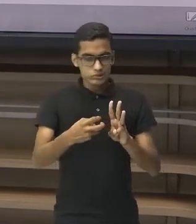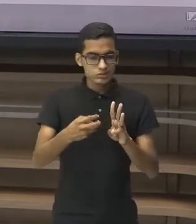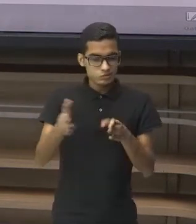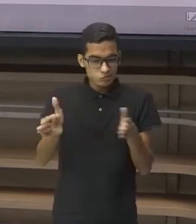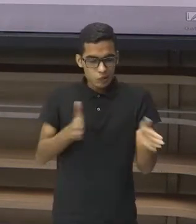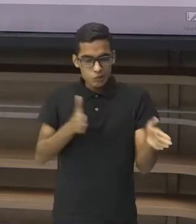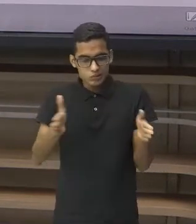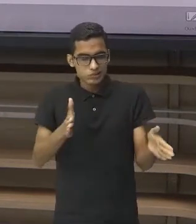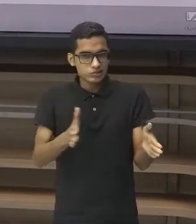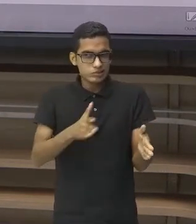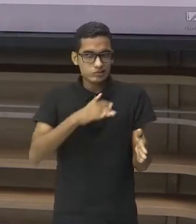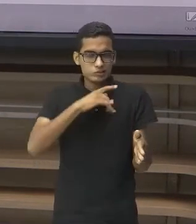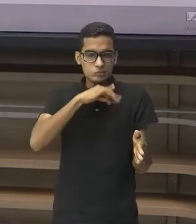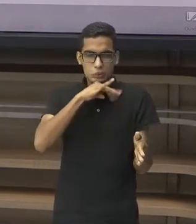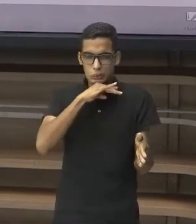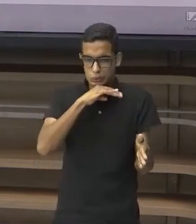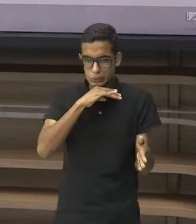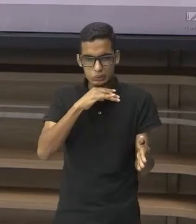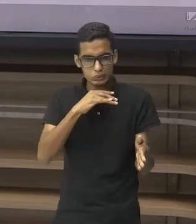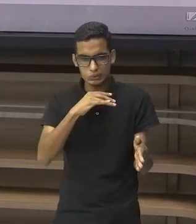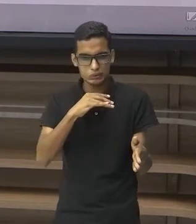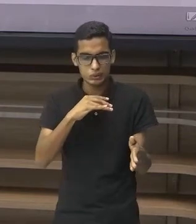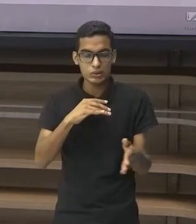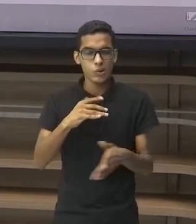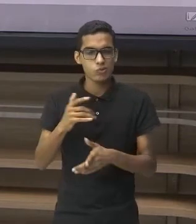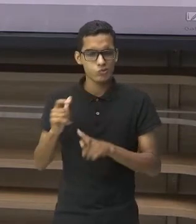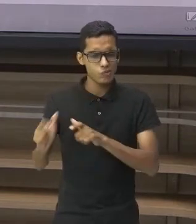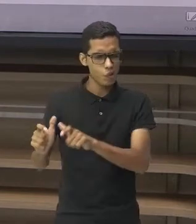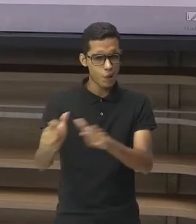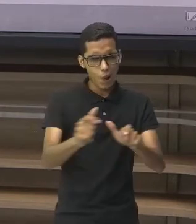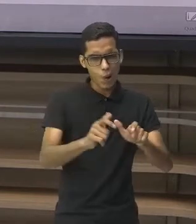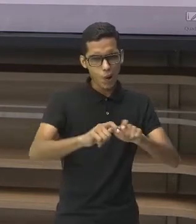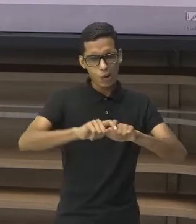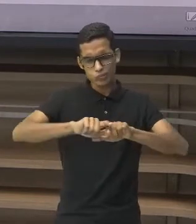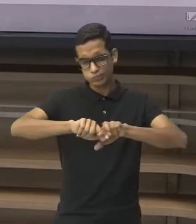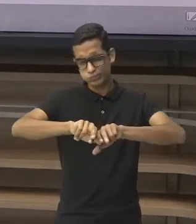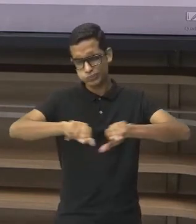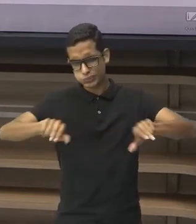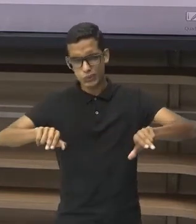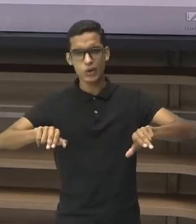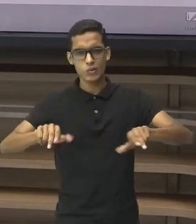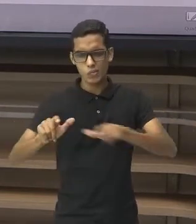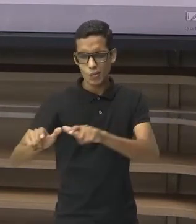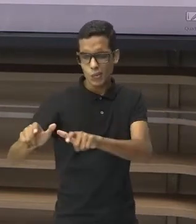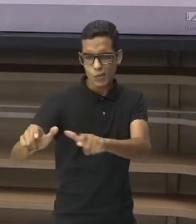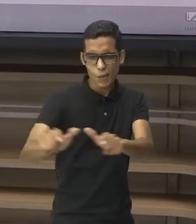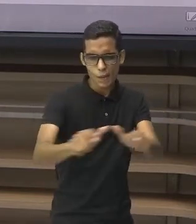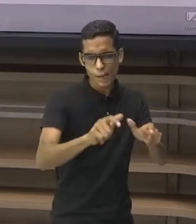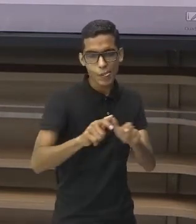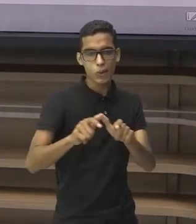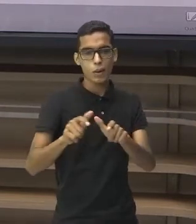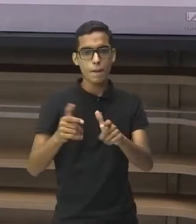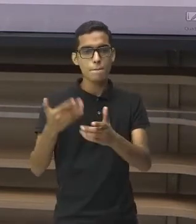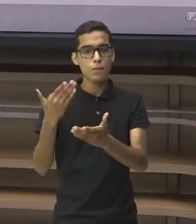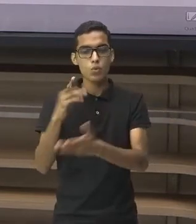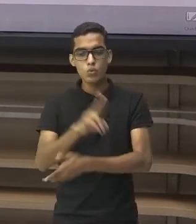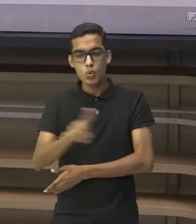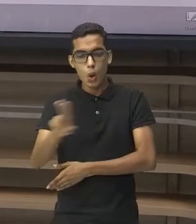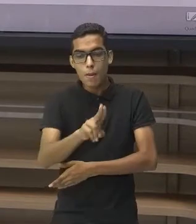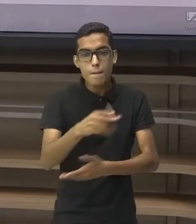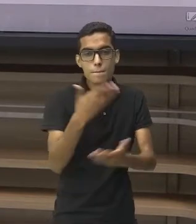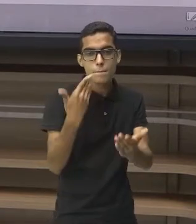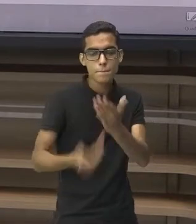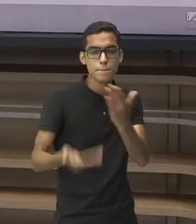devastador. Muitas cidades, muitos lugares nessa época perderam a sua nomenclatura e passaram a